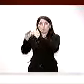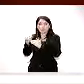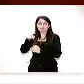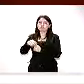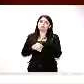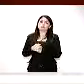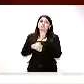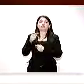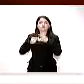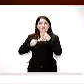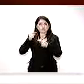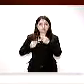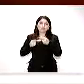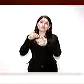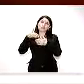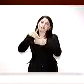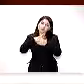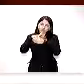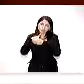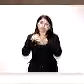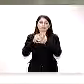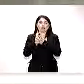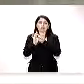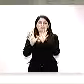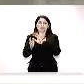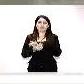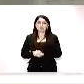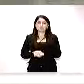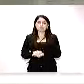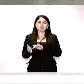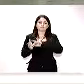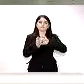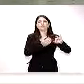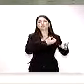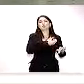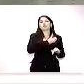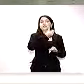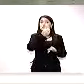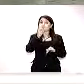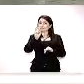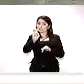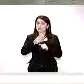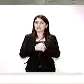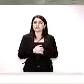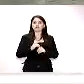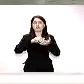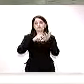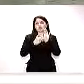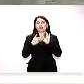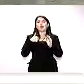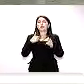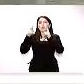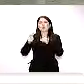discussão em votação aprovado agora o item 65 declaração da Prefeitura de